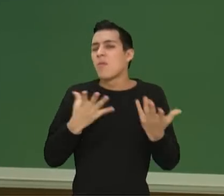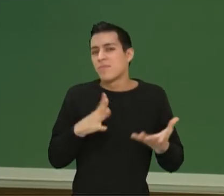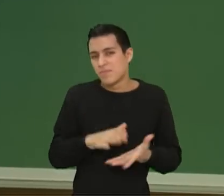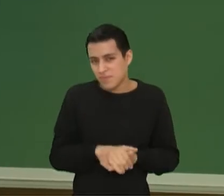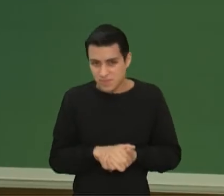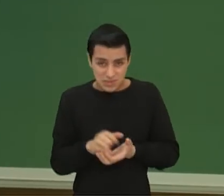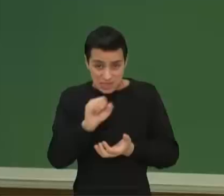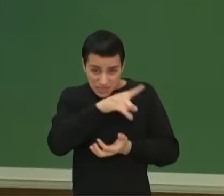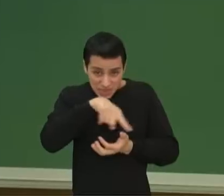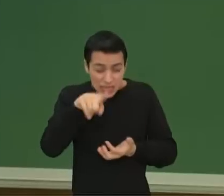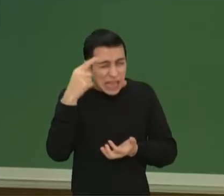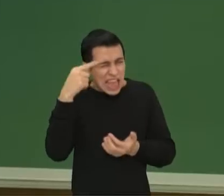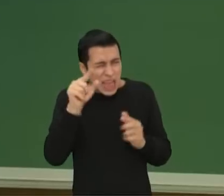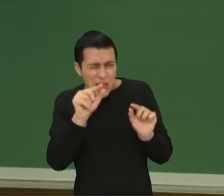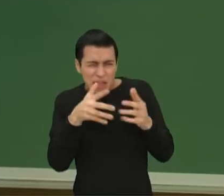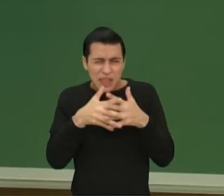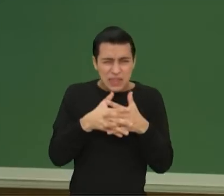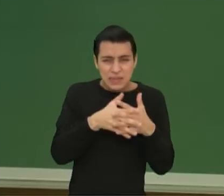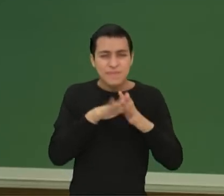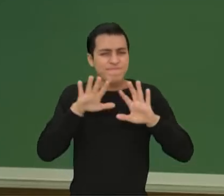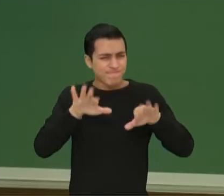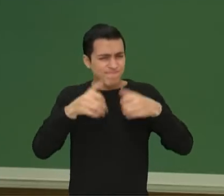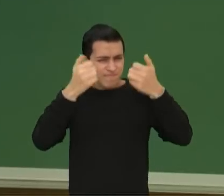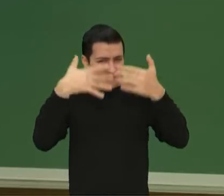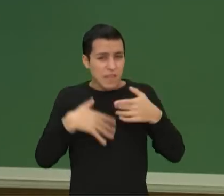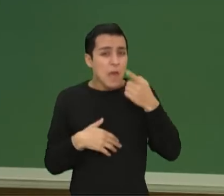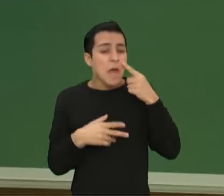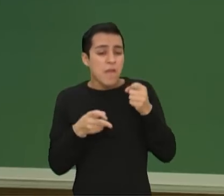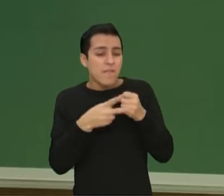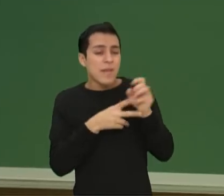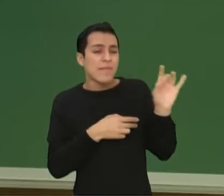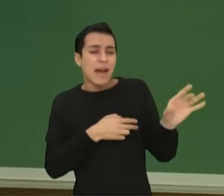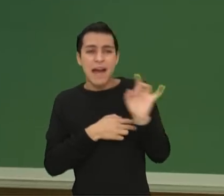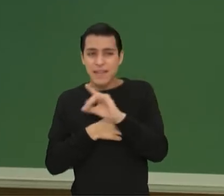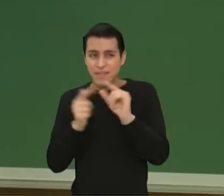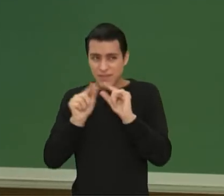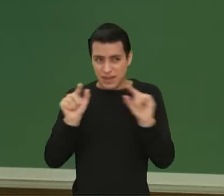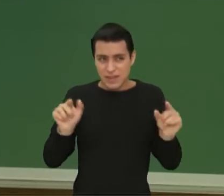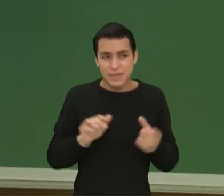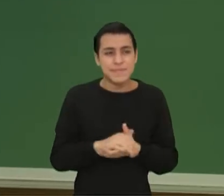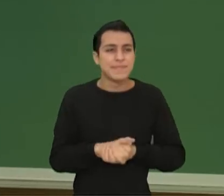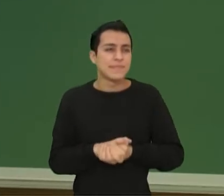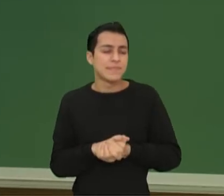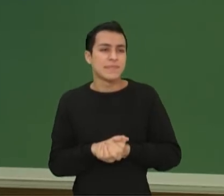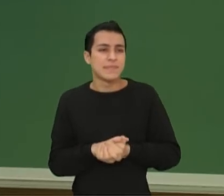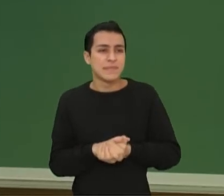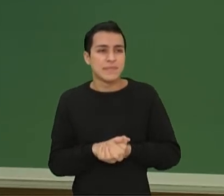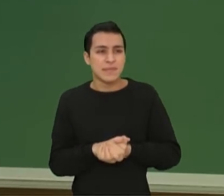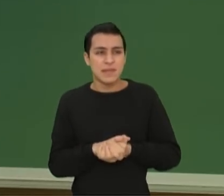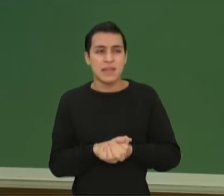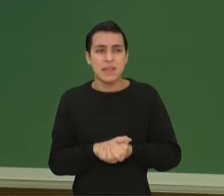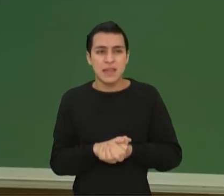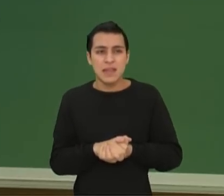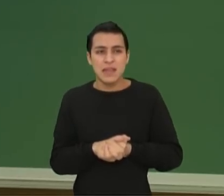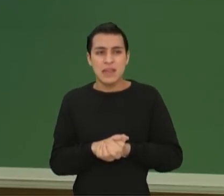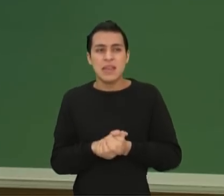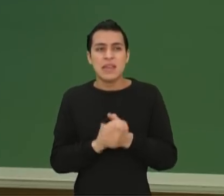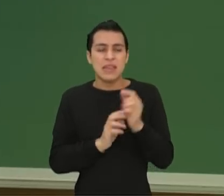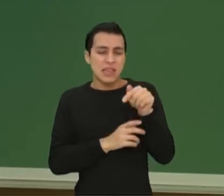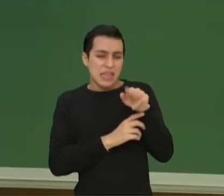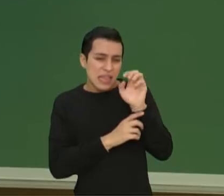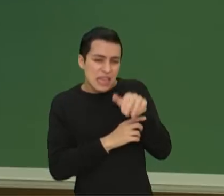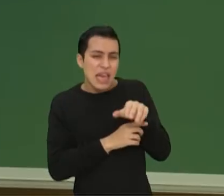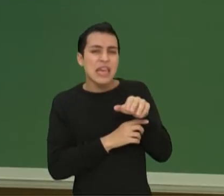mais, se ficou um pouco confuso. Veja só o verbo de cada frase. Dirija-se. Quem